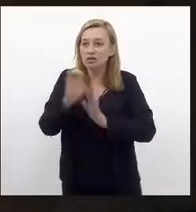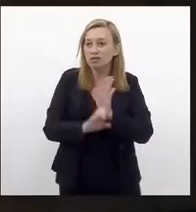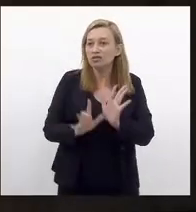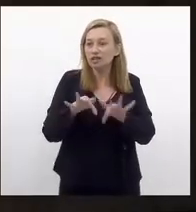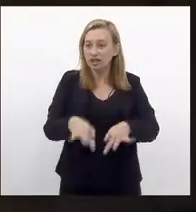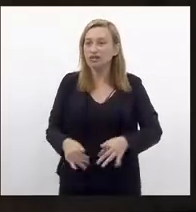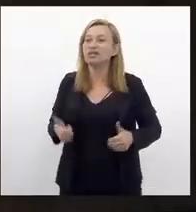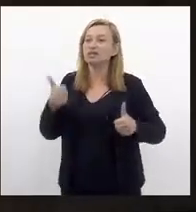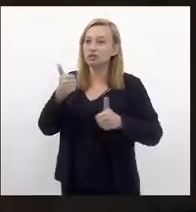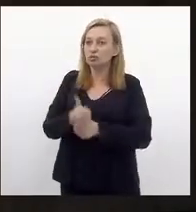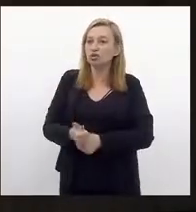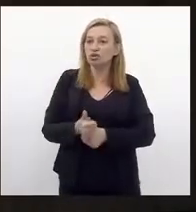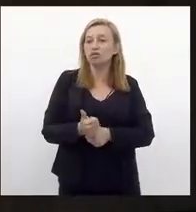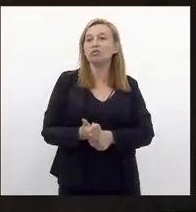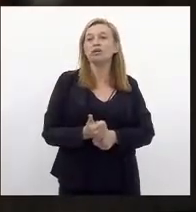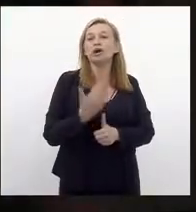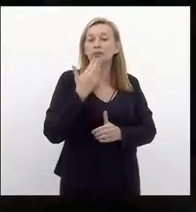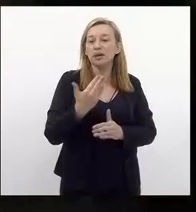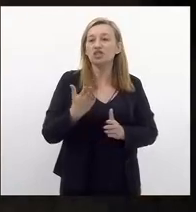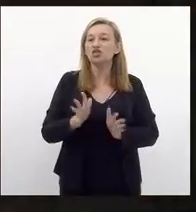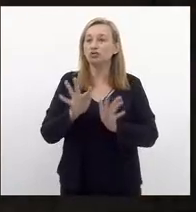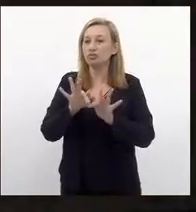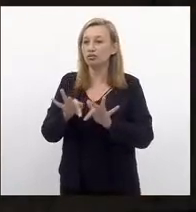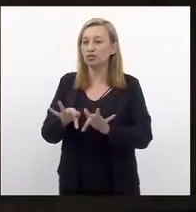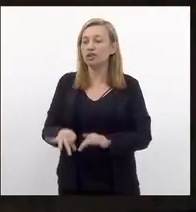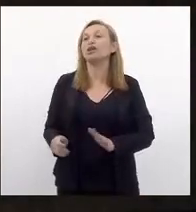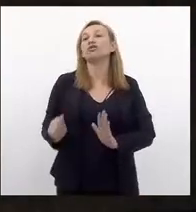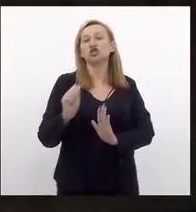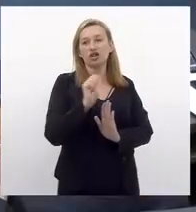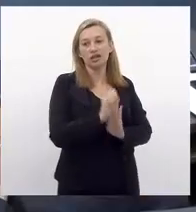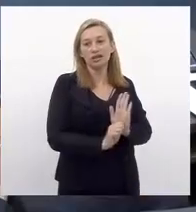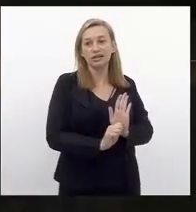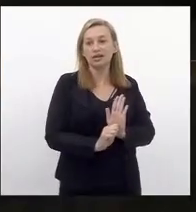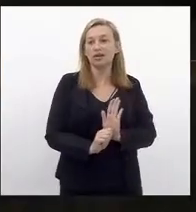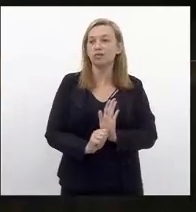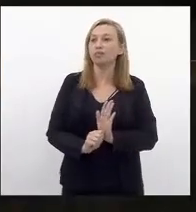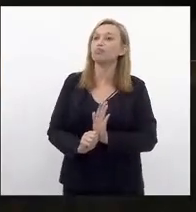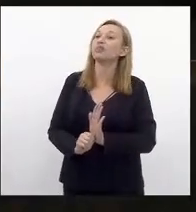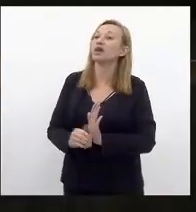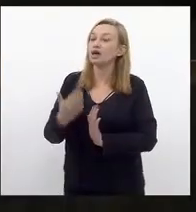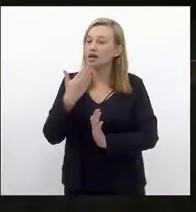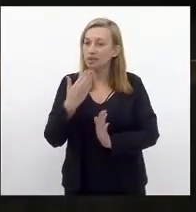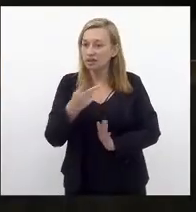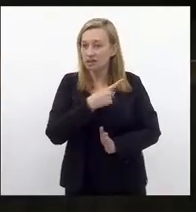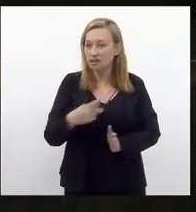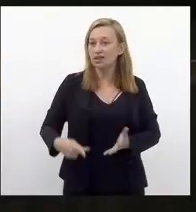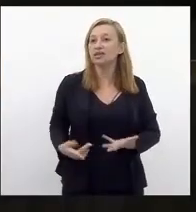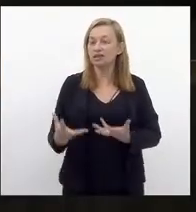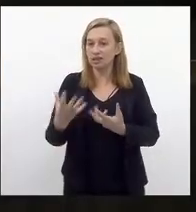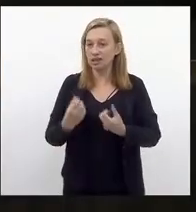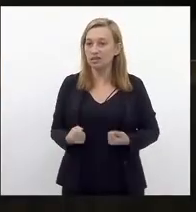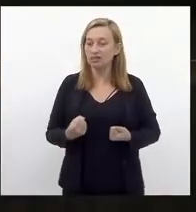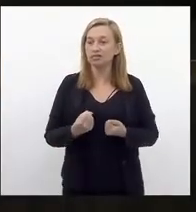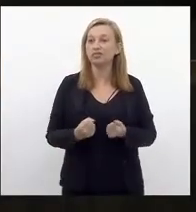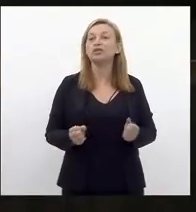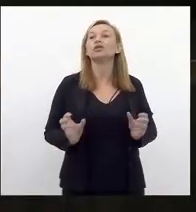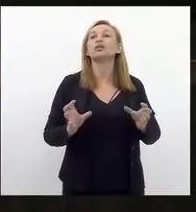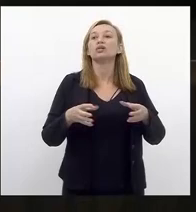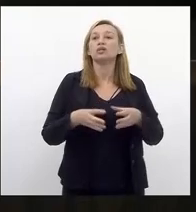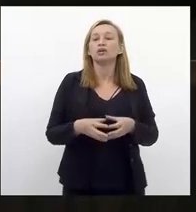concluindo o substitutivo pedindo forma final de redação que a presidência de fere pela comissão de legislação